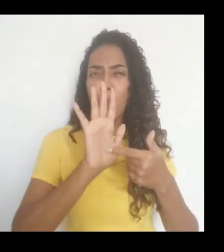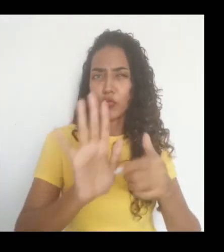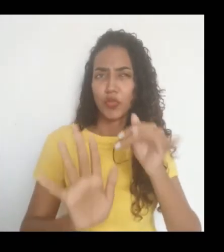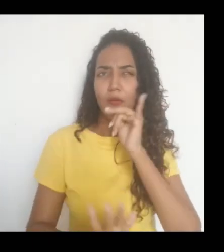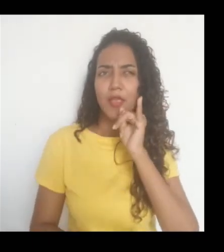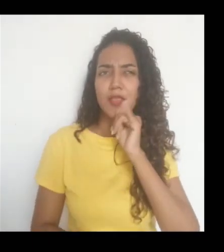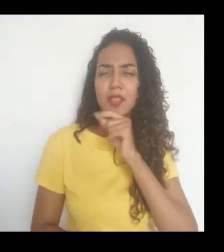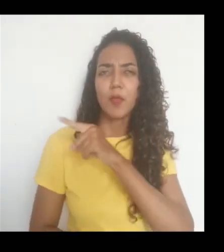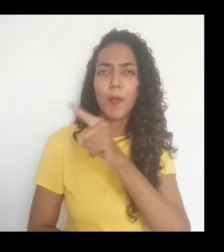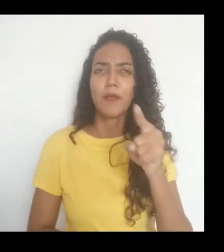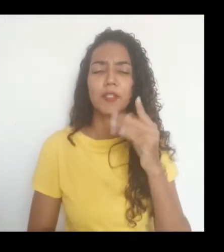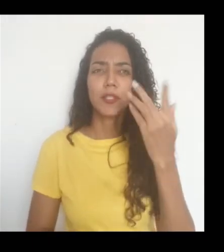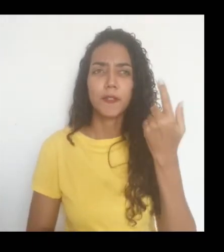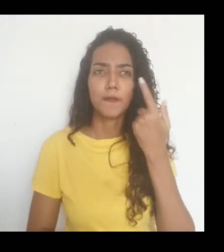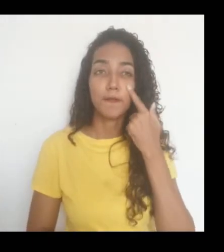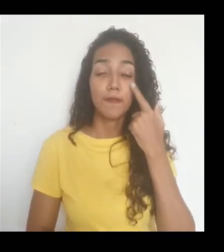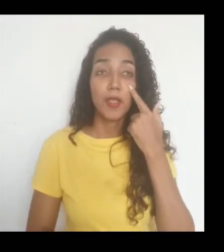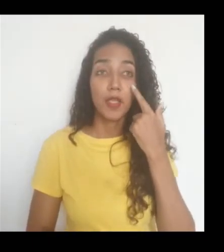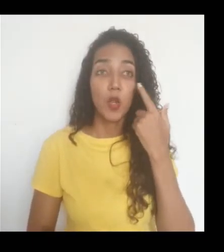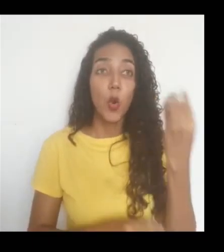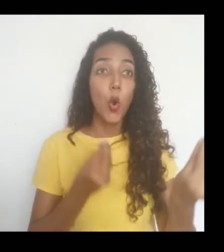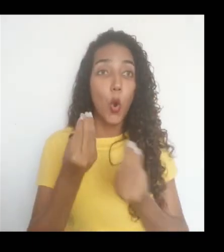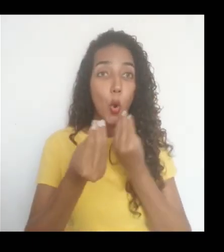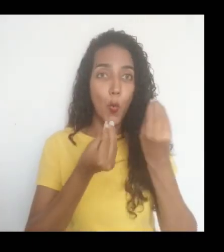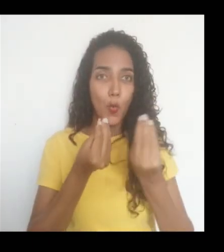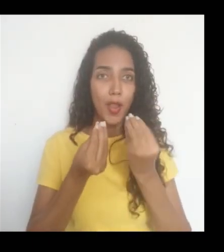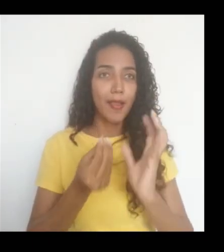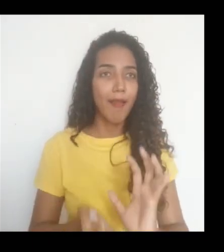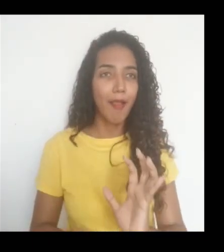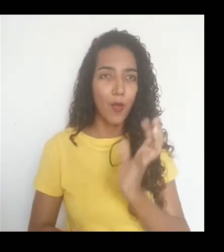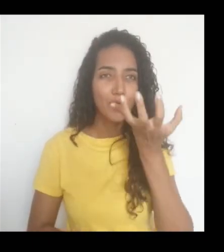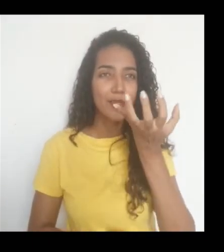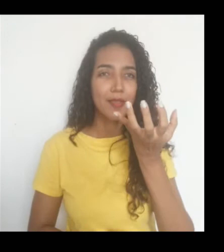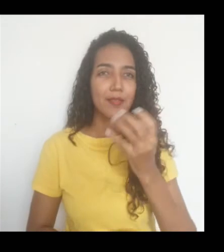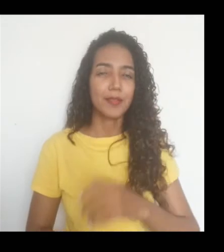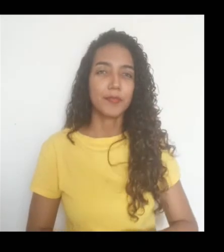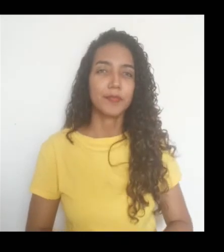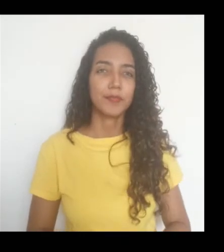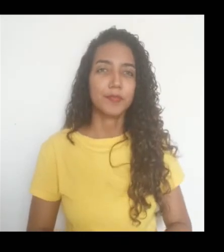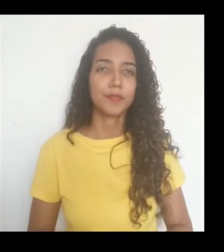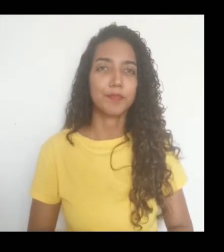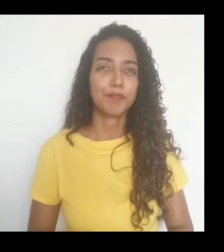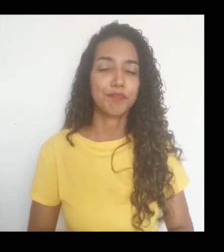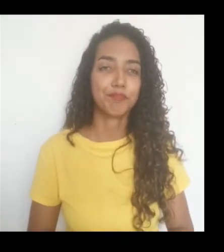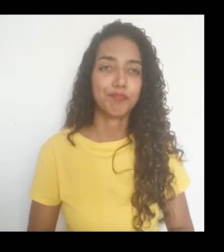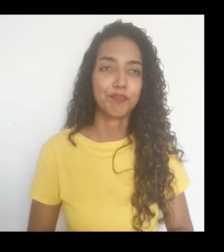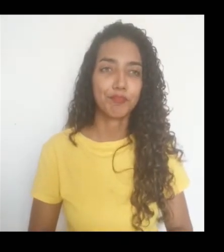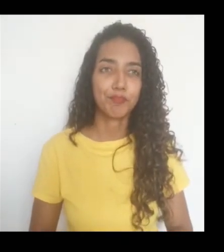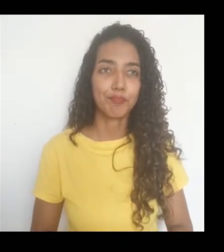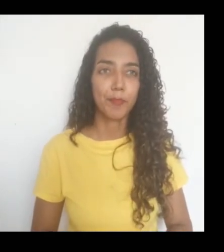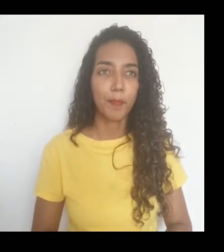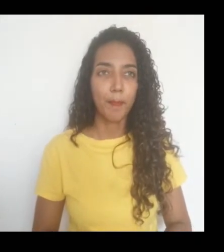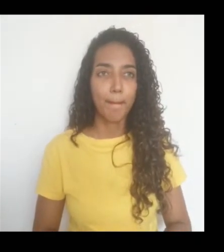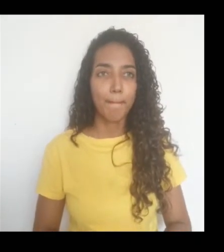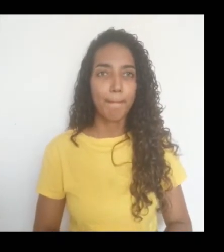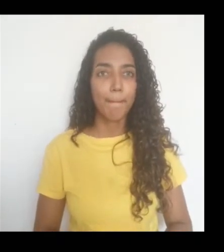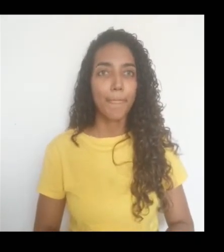desse processo de abstração. Não necessariamente um exemplo de um sistema. Mas vejam esse mapa